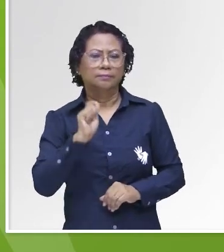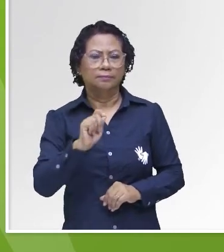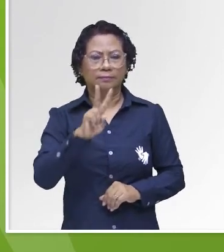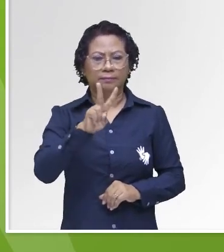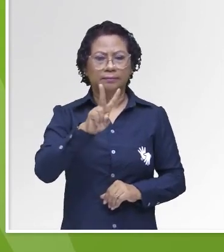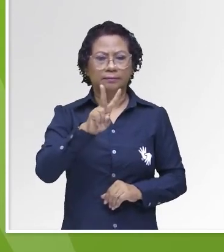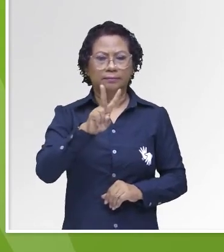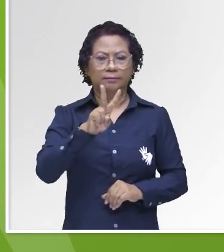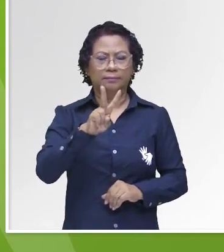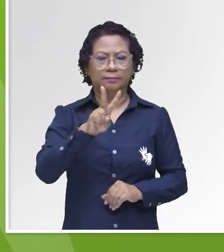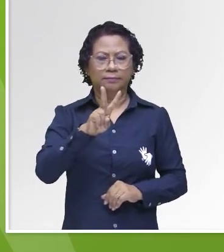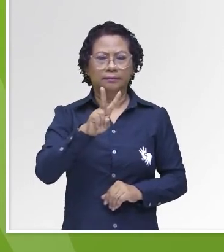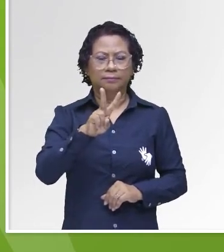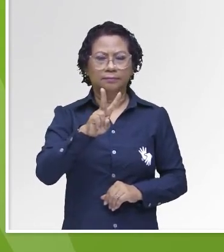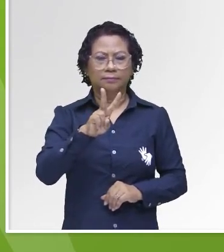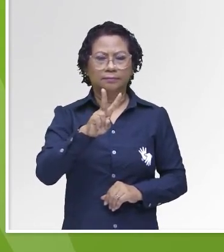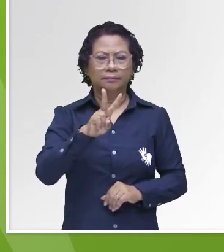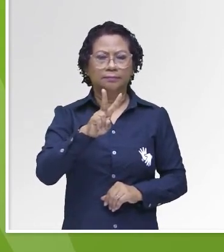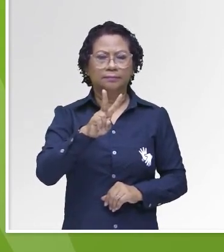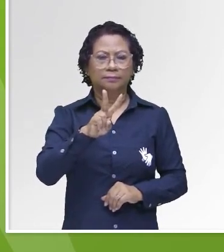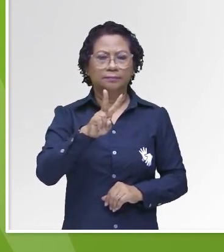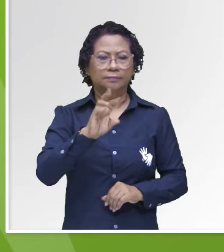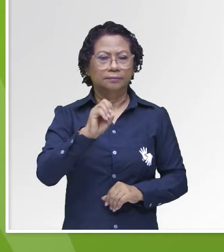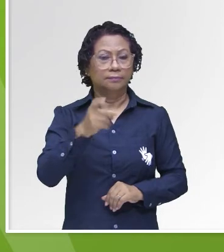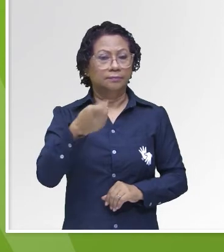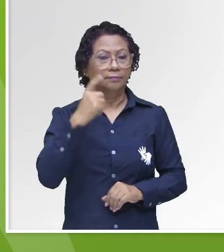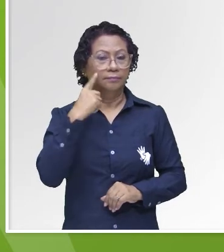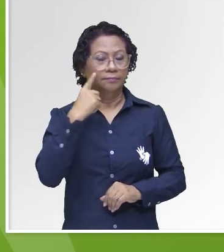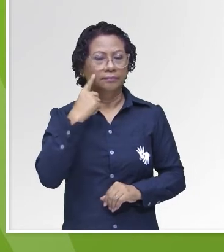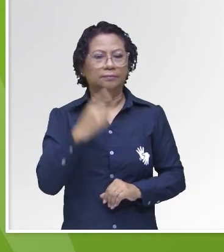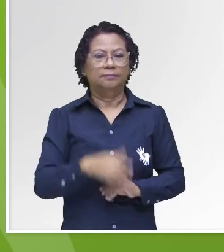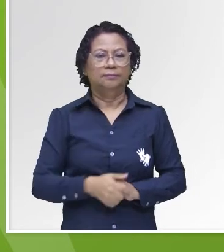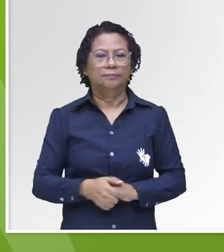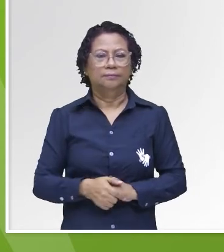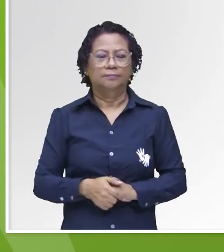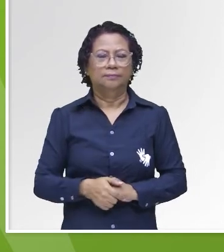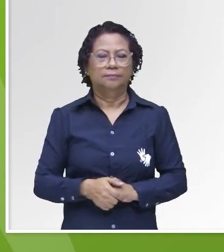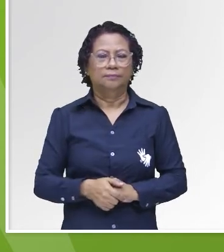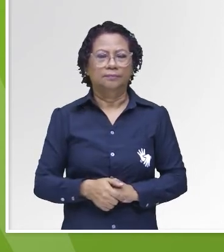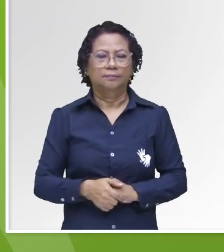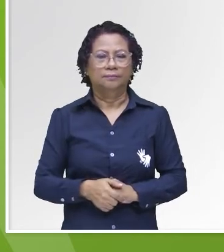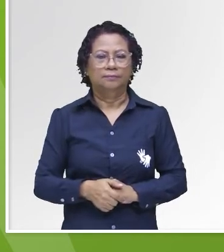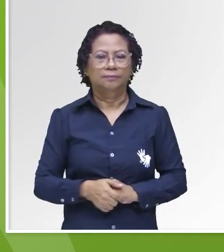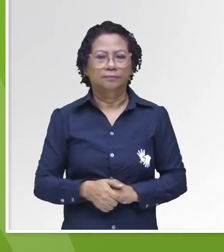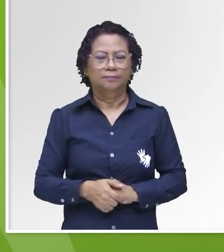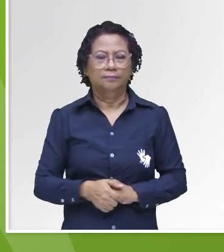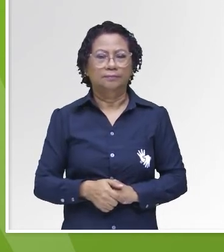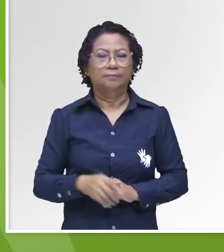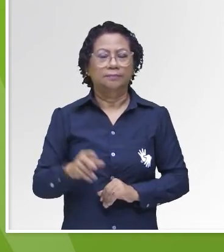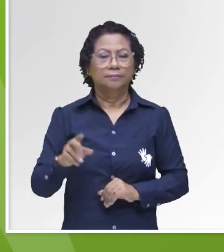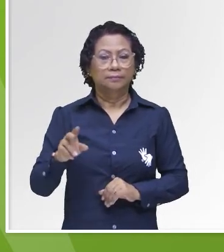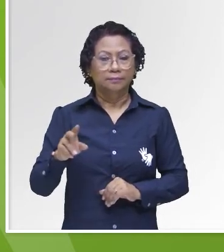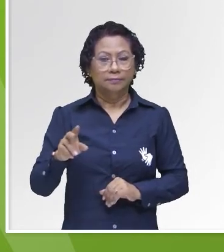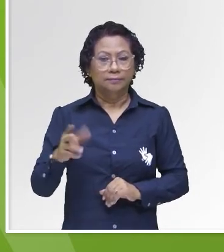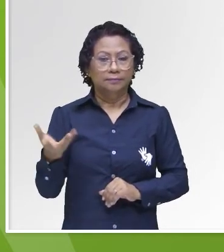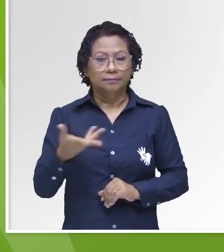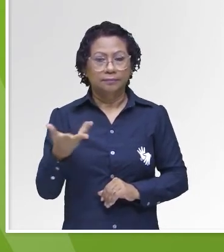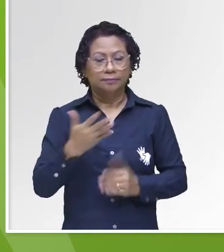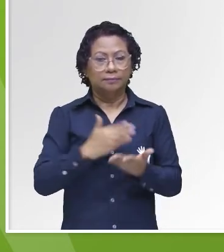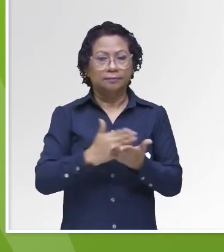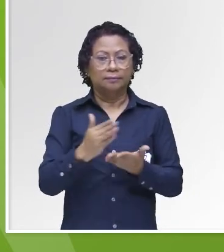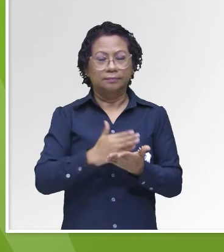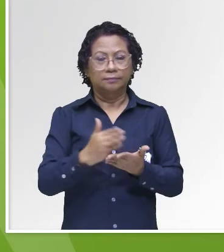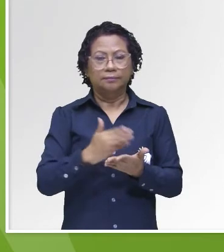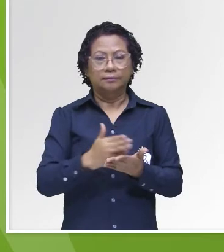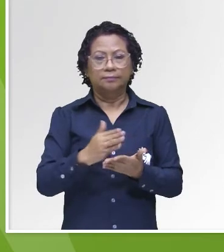v0x é a velocidade inicial no eixo x, tá certo? Aqui, olha, é a velocidade inicial